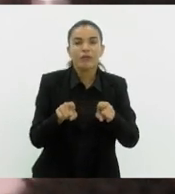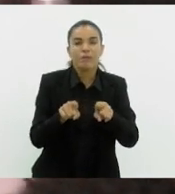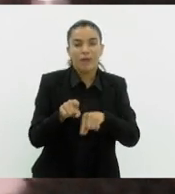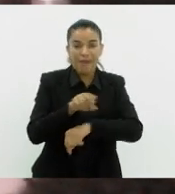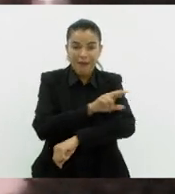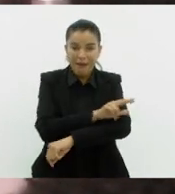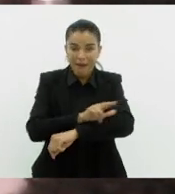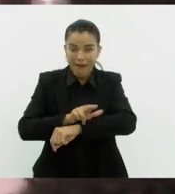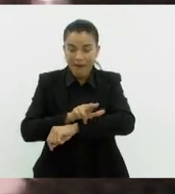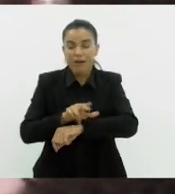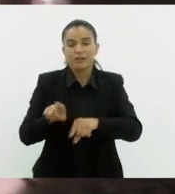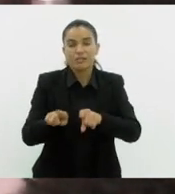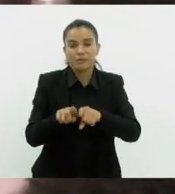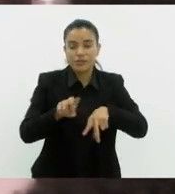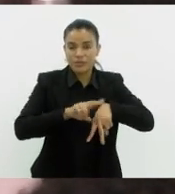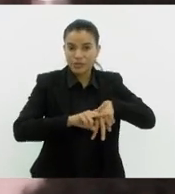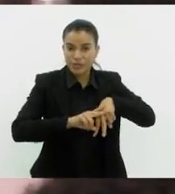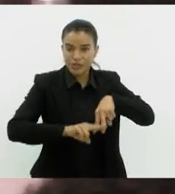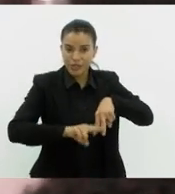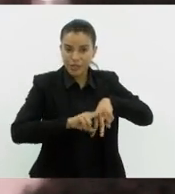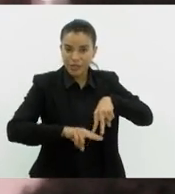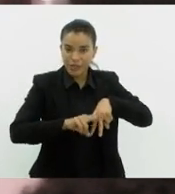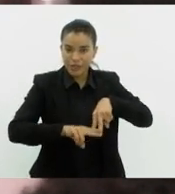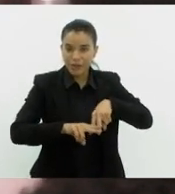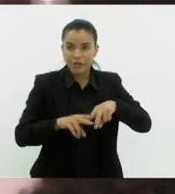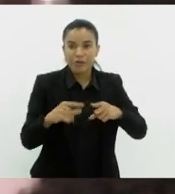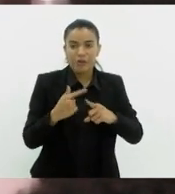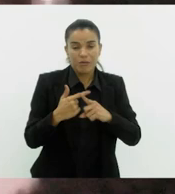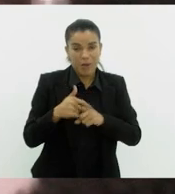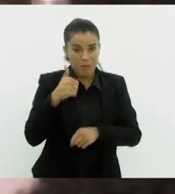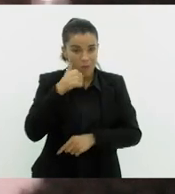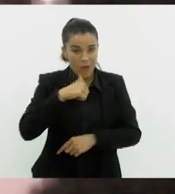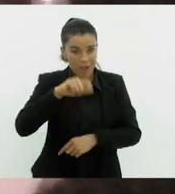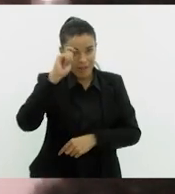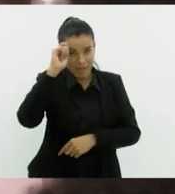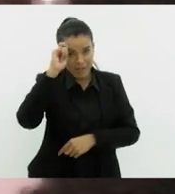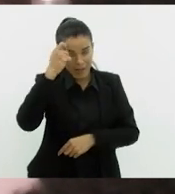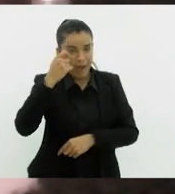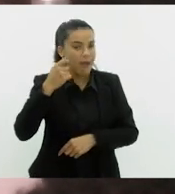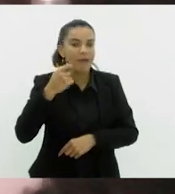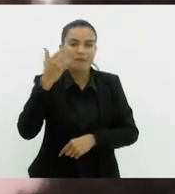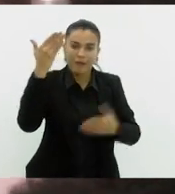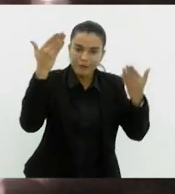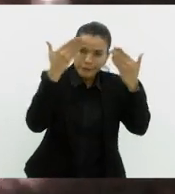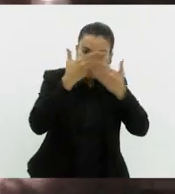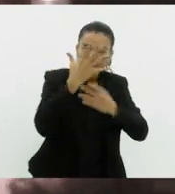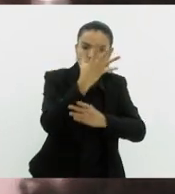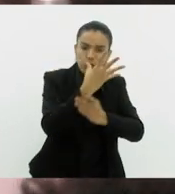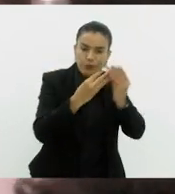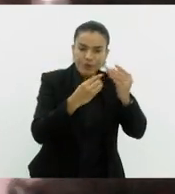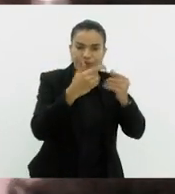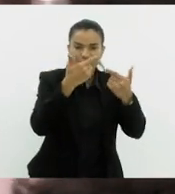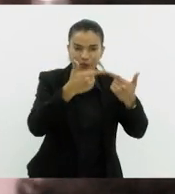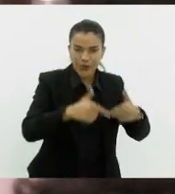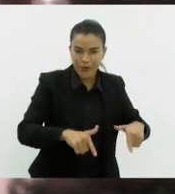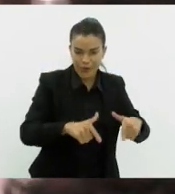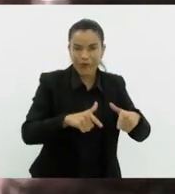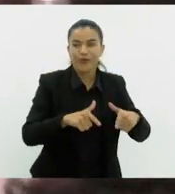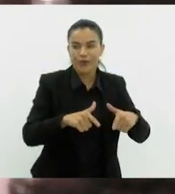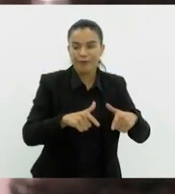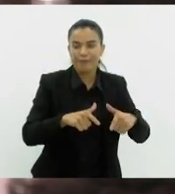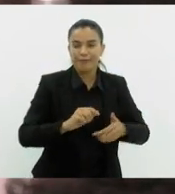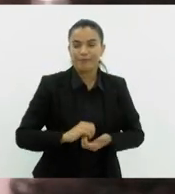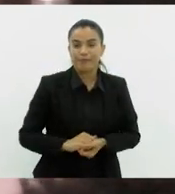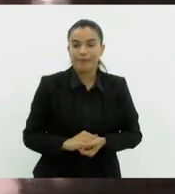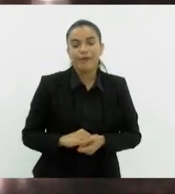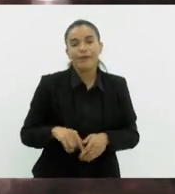e gênero, é fundamental, porque senão a gente vê que mulheres negras ficam invisibilizadas dentro desse processo, e